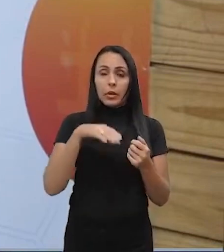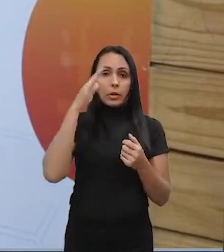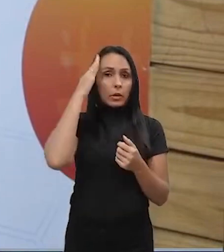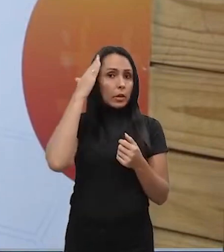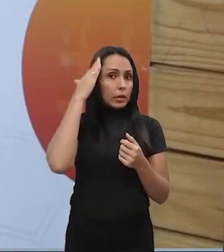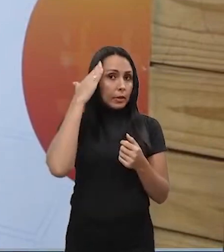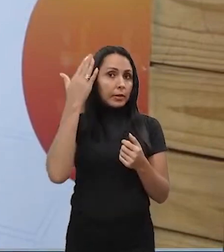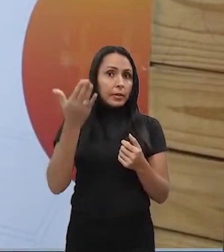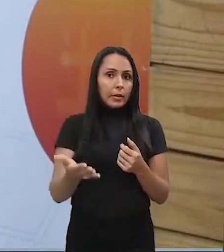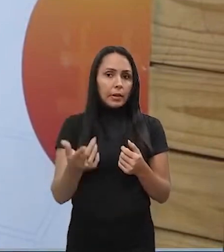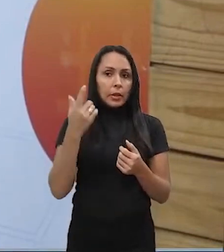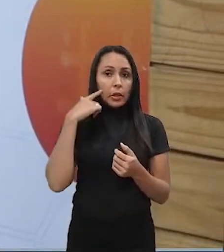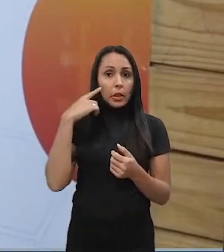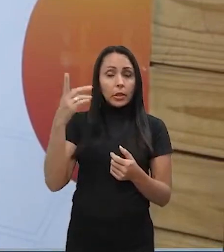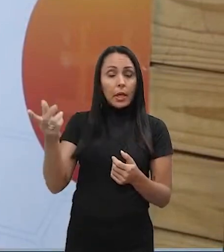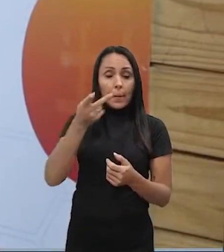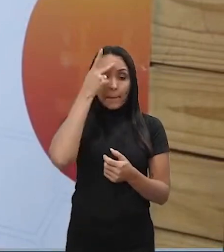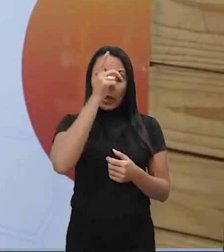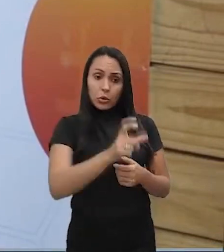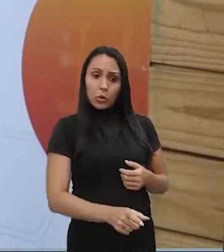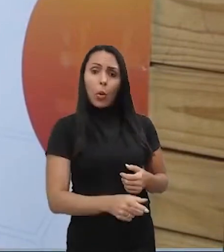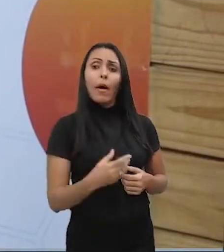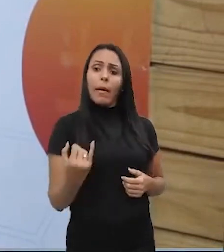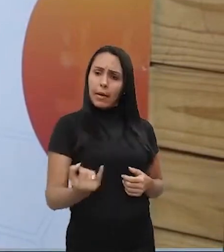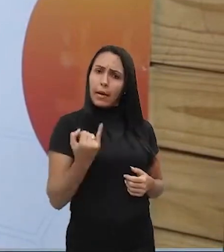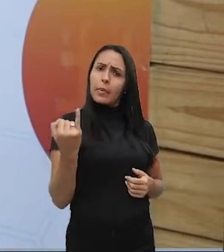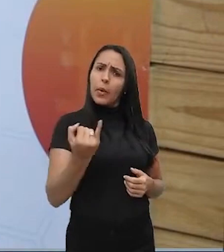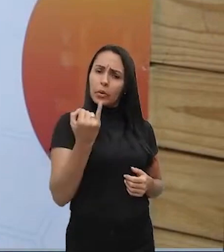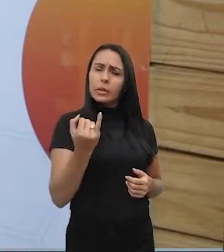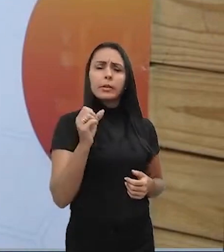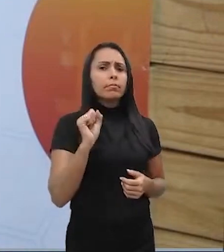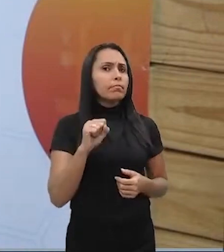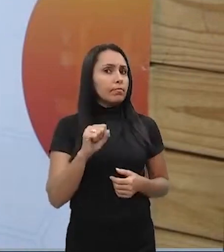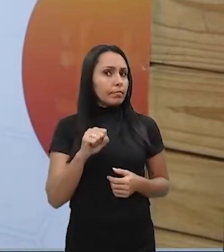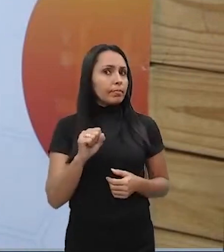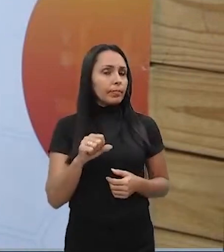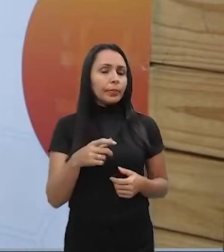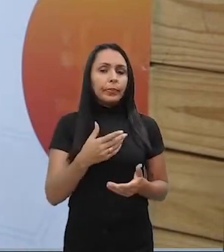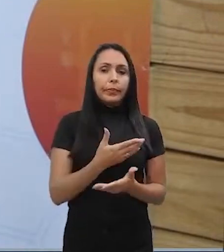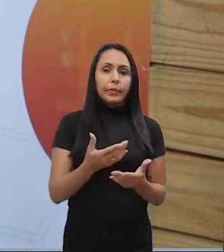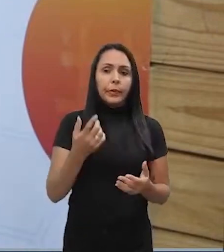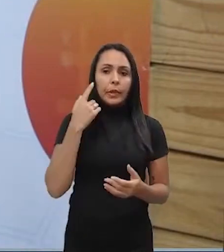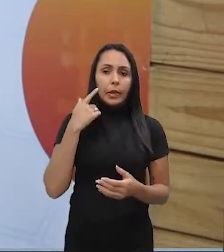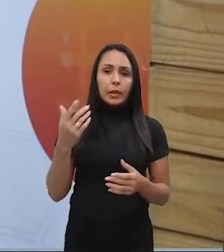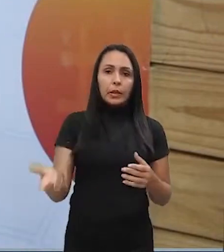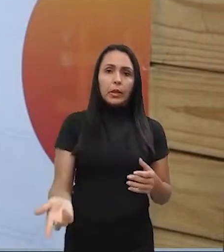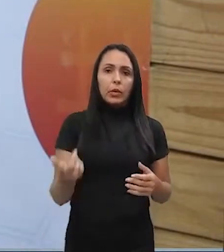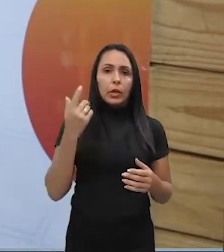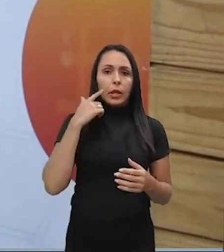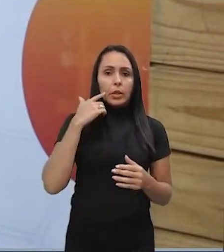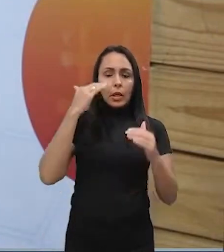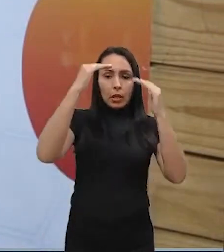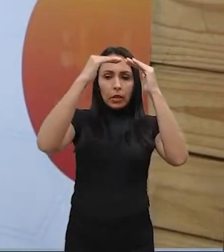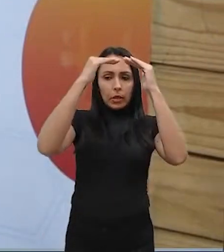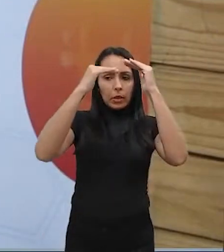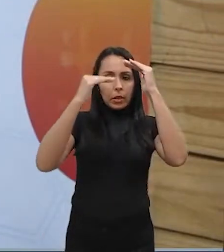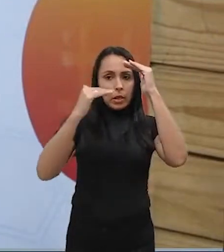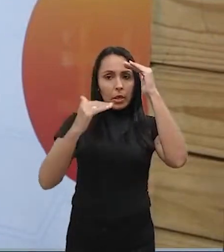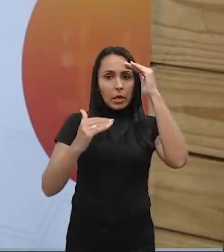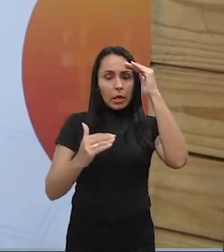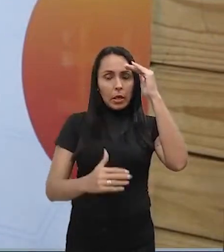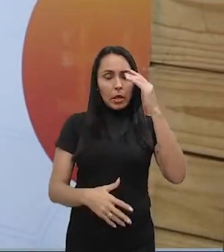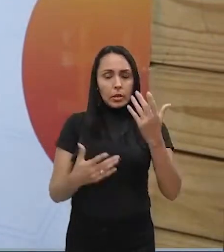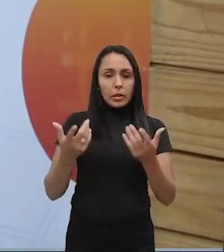entendem que o funcionário é importante. Ou seja, a gente vai ver que nessa gradação